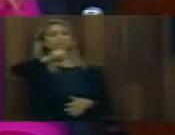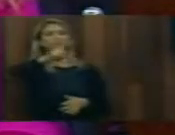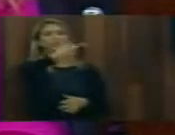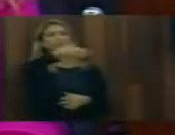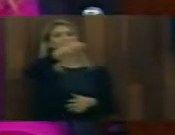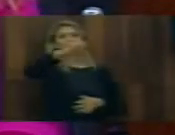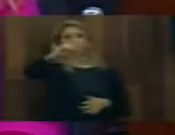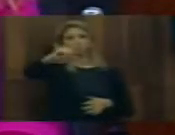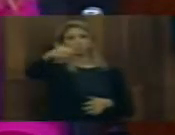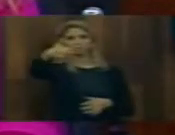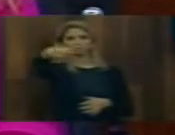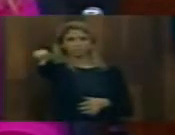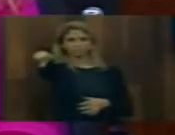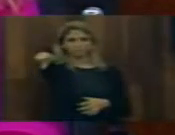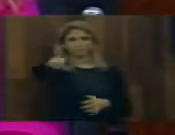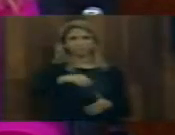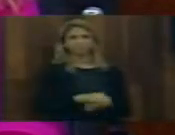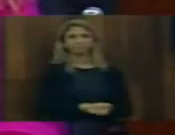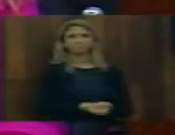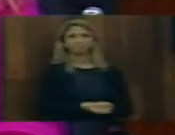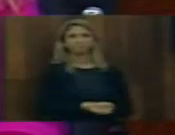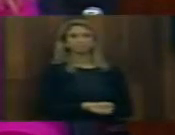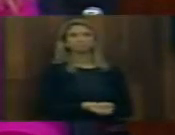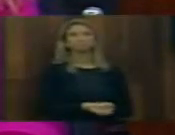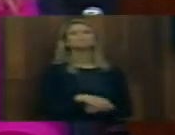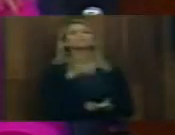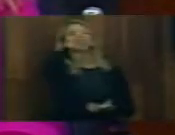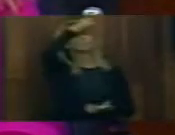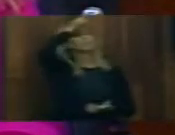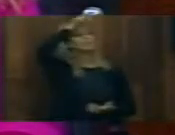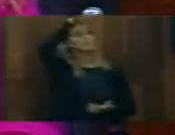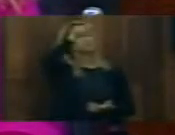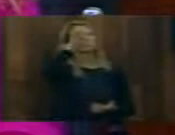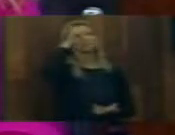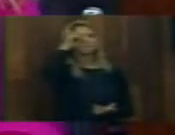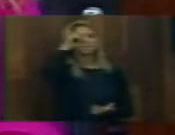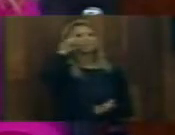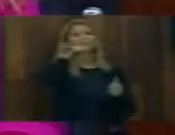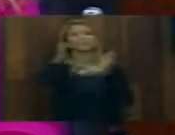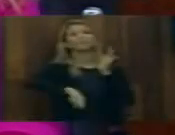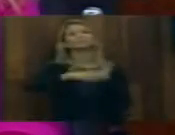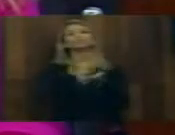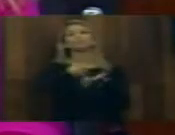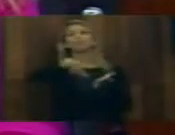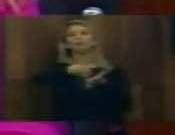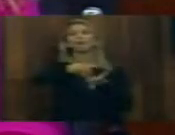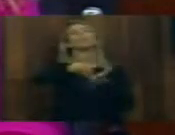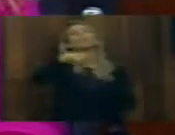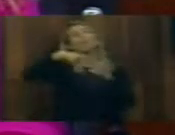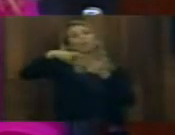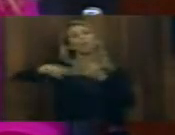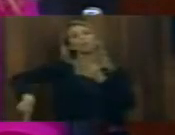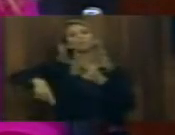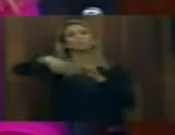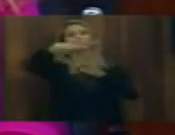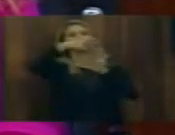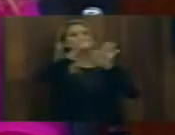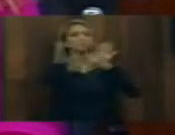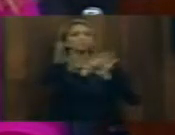219/2019. Veto 0062/2019, Adriano Guilherme de Teves Moreno. Veto total oposto ao projeto de lei